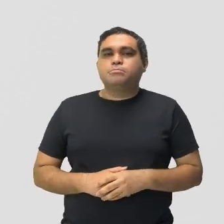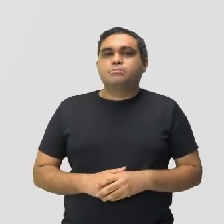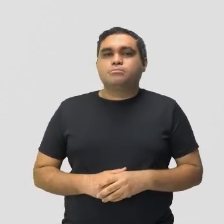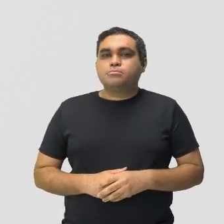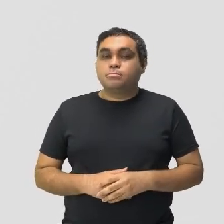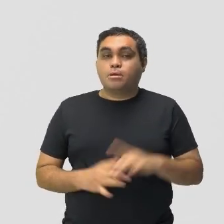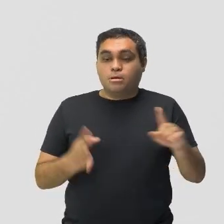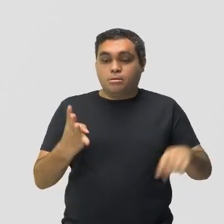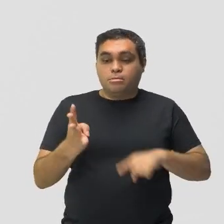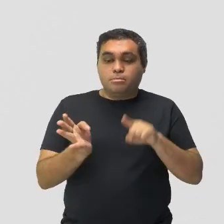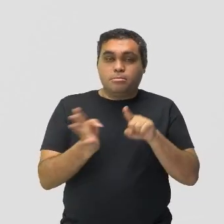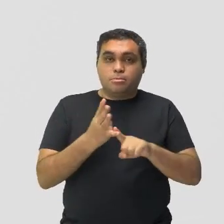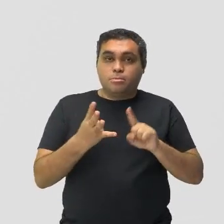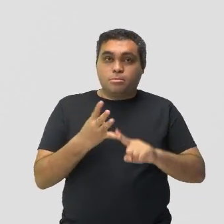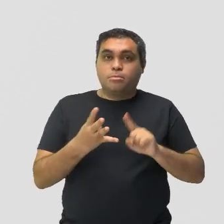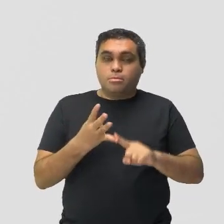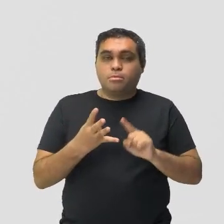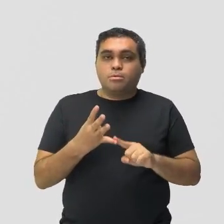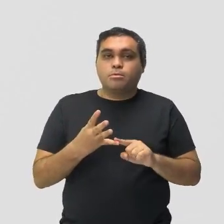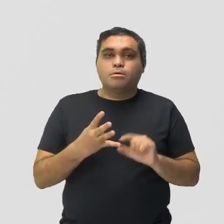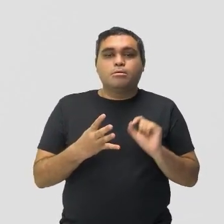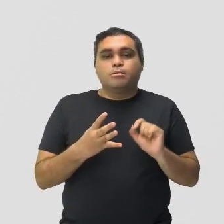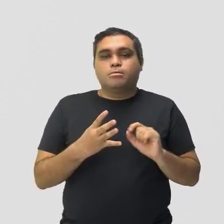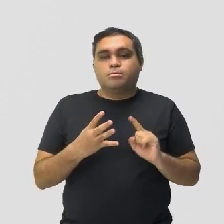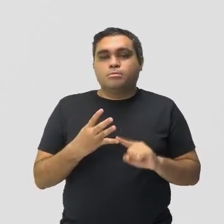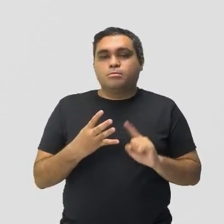E aí vem a quarta questão,